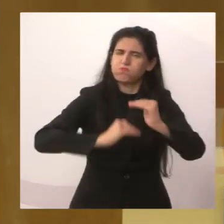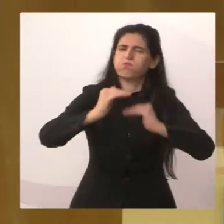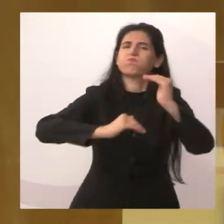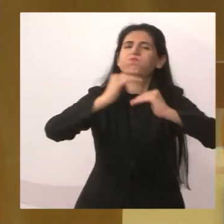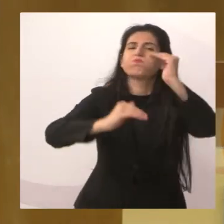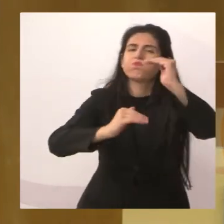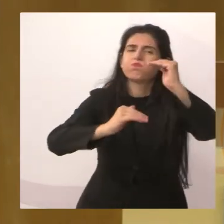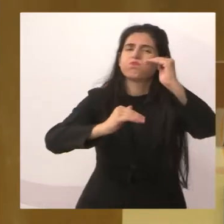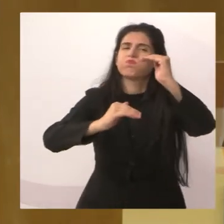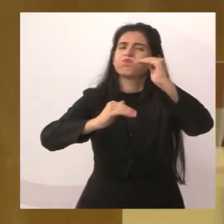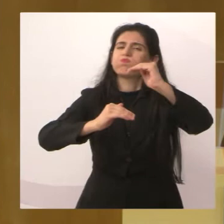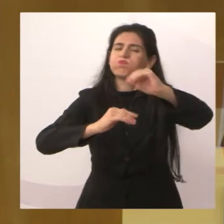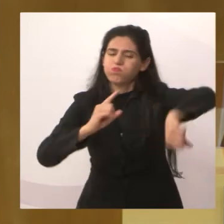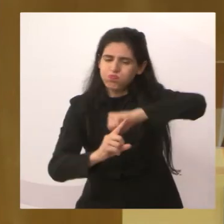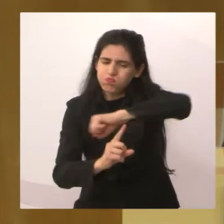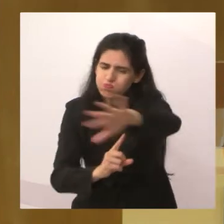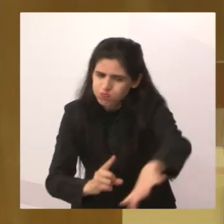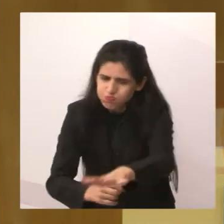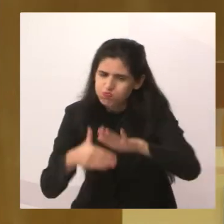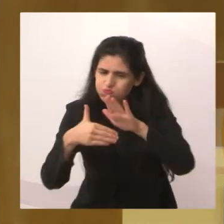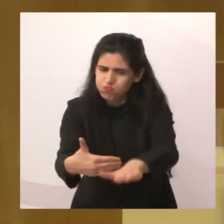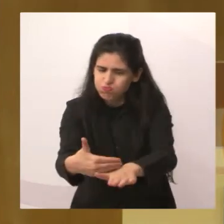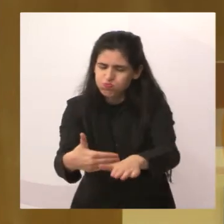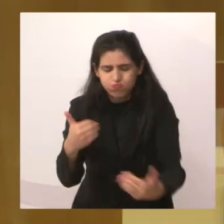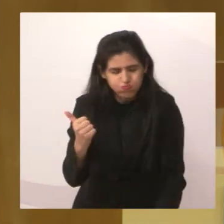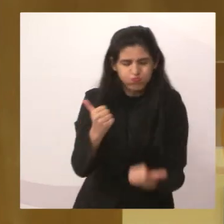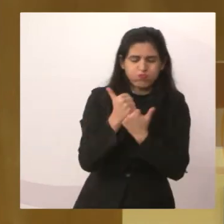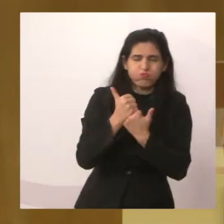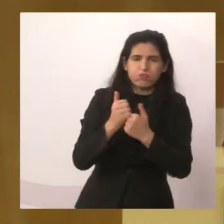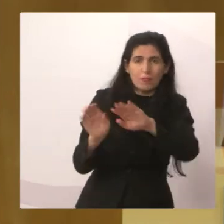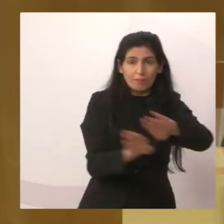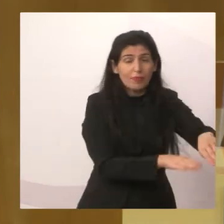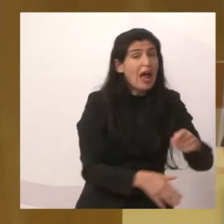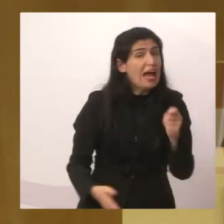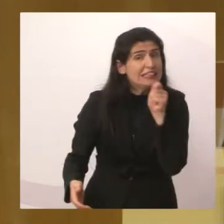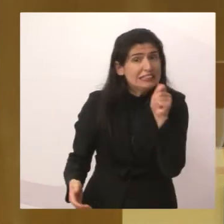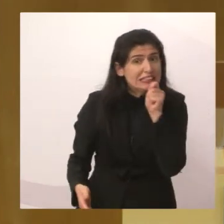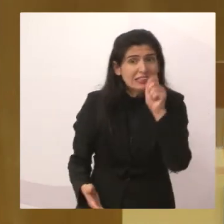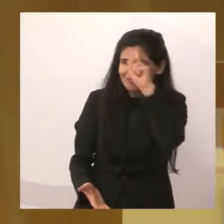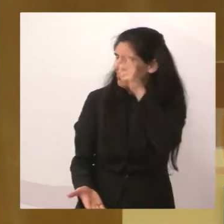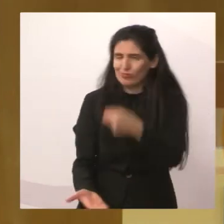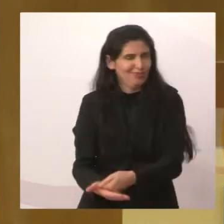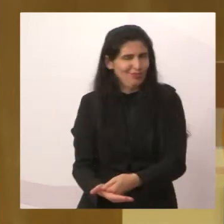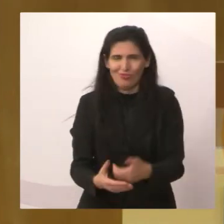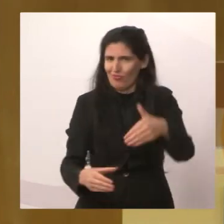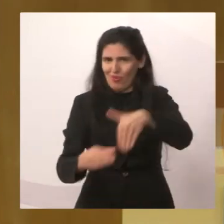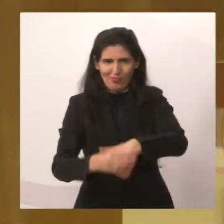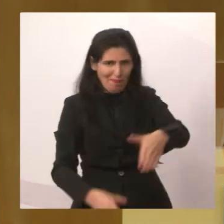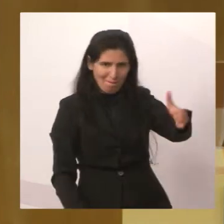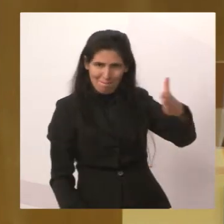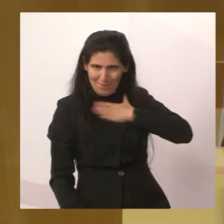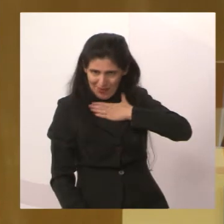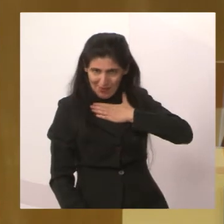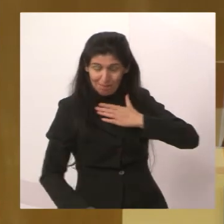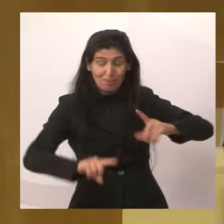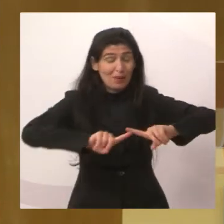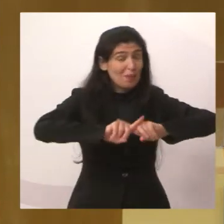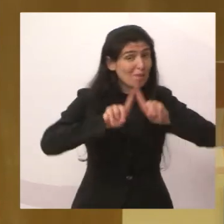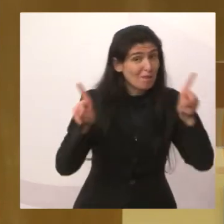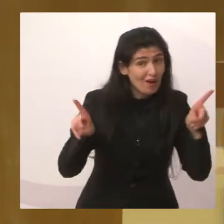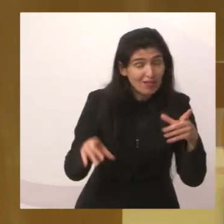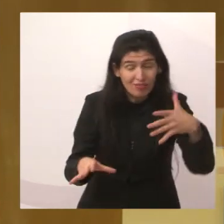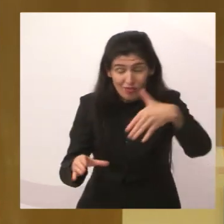eu confesso a vocês, né, que ainda não decidi meu voto, essa é a realidade, né, e dizer claro, né, aqui, eu votei